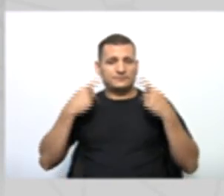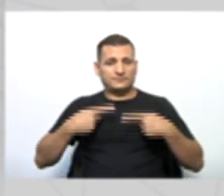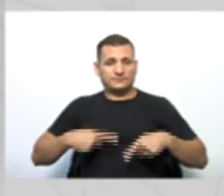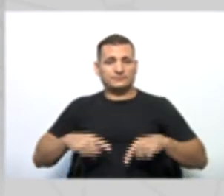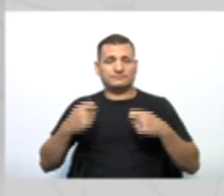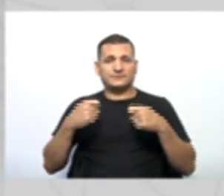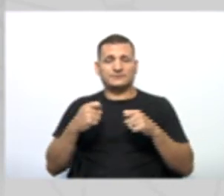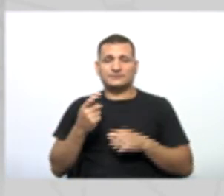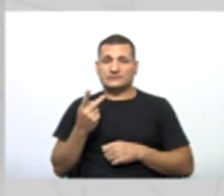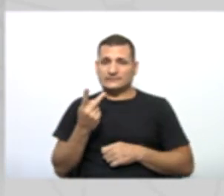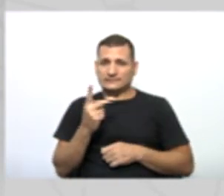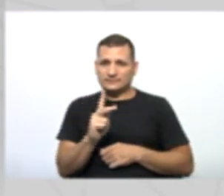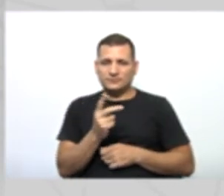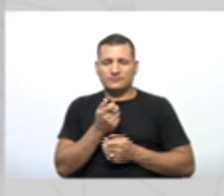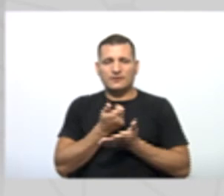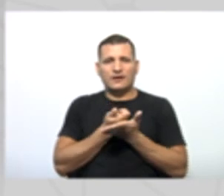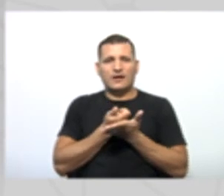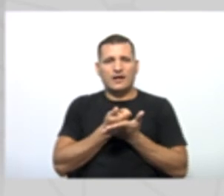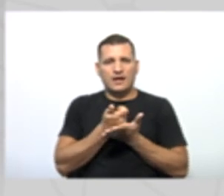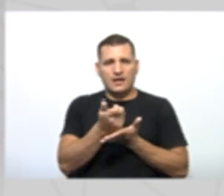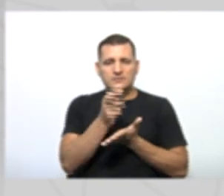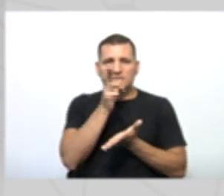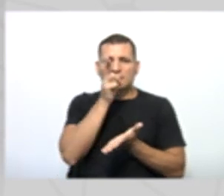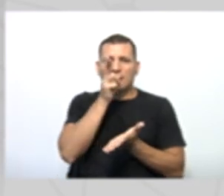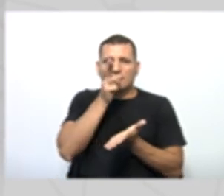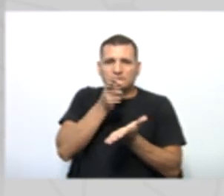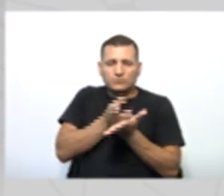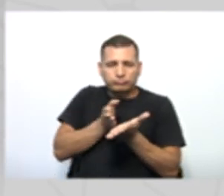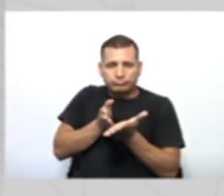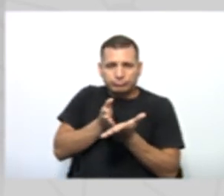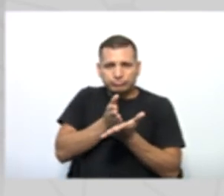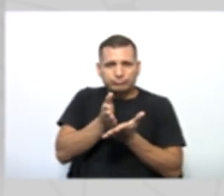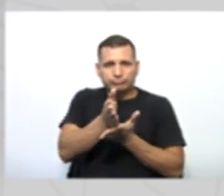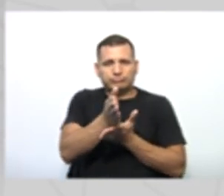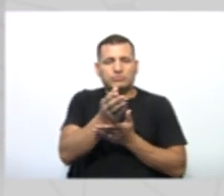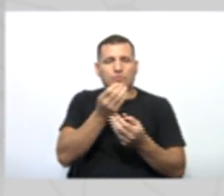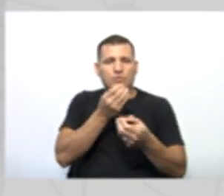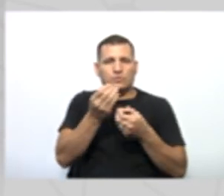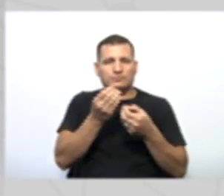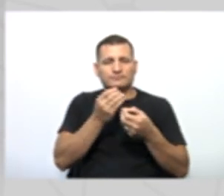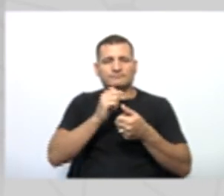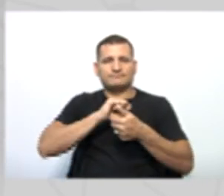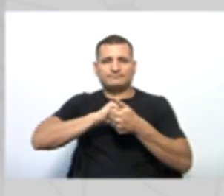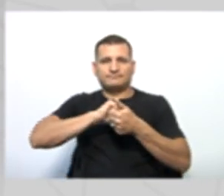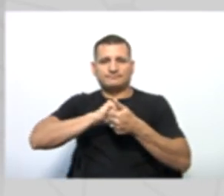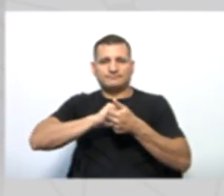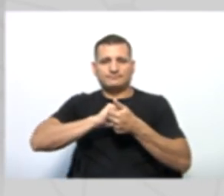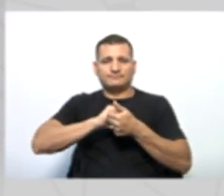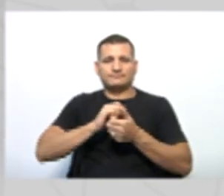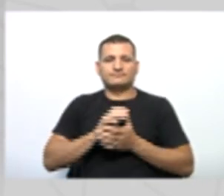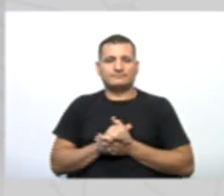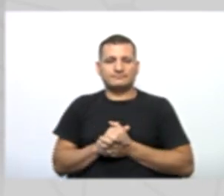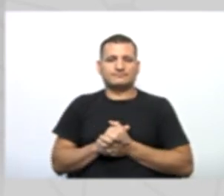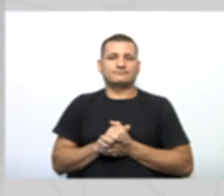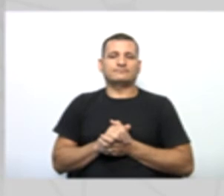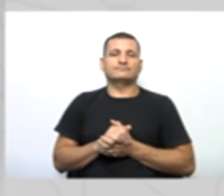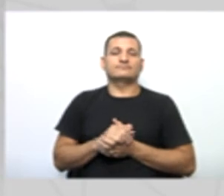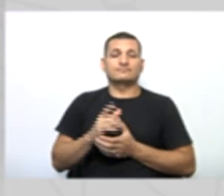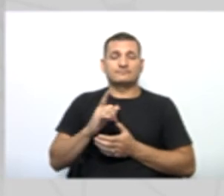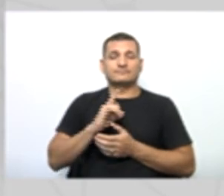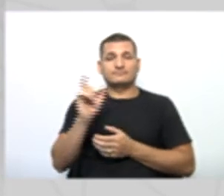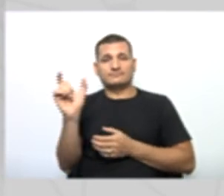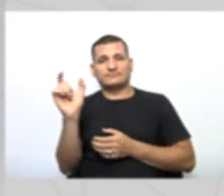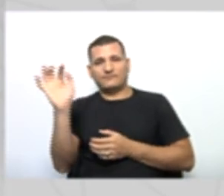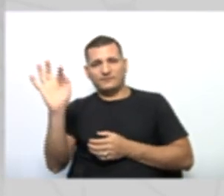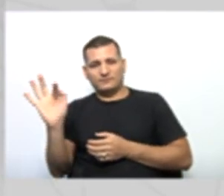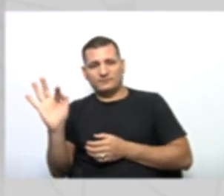seu agir pela razão através da vivência das virtudes. Aqui a gente tem duas palavrinhas-chave, né, professor? Tem feliz